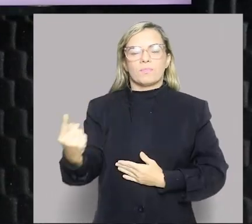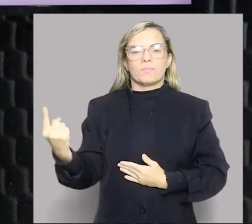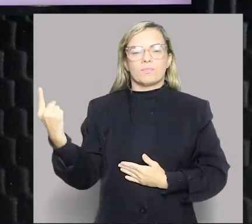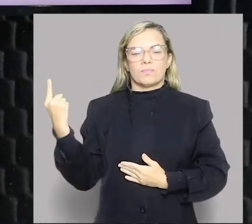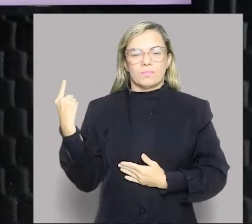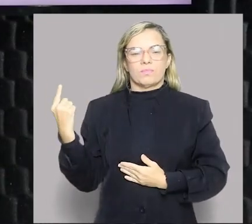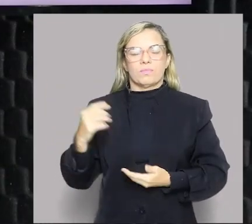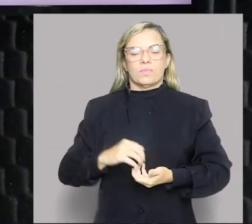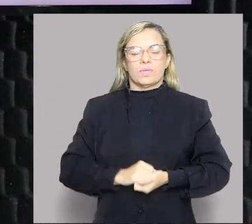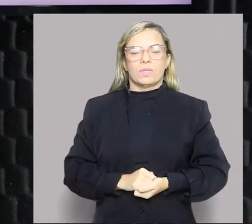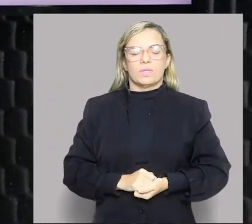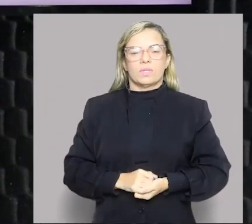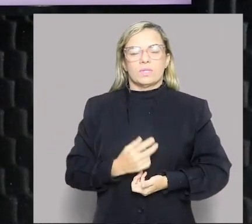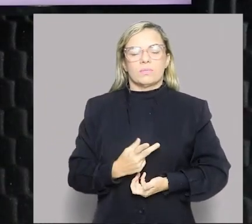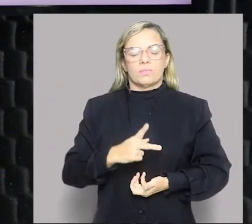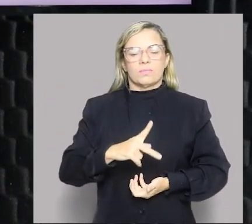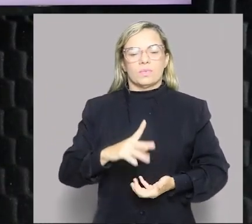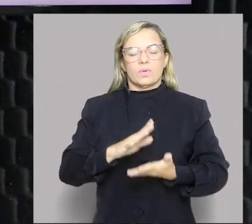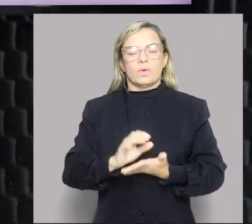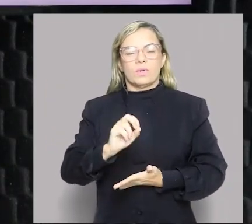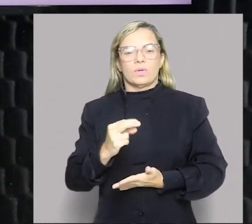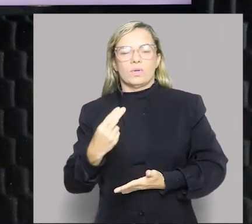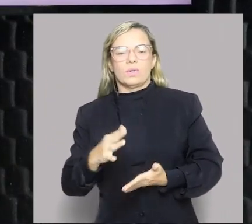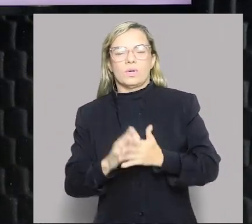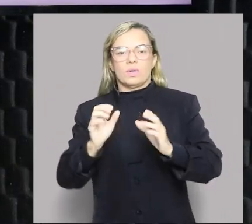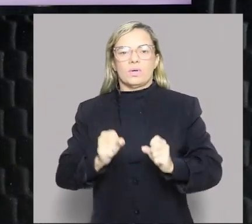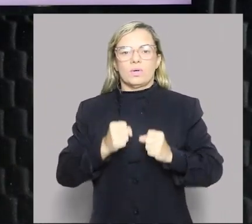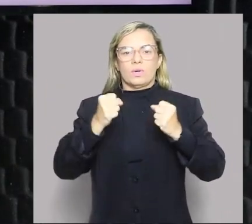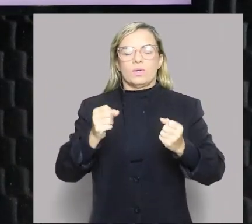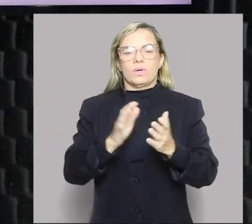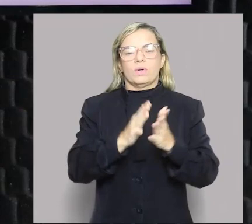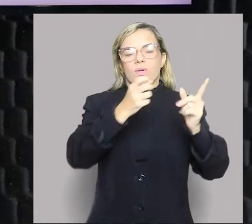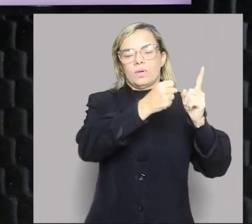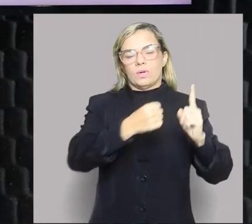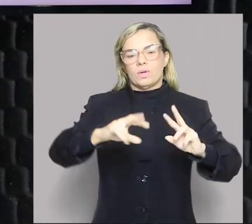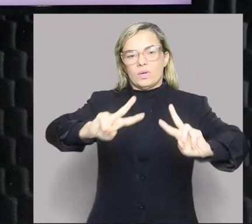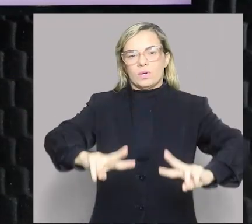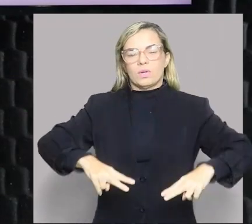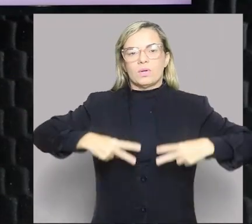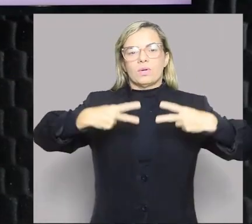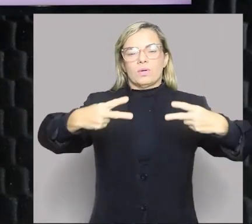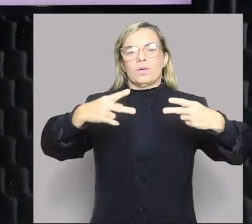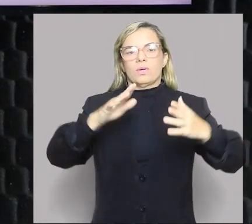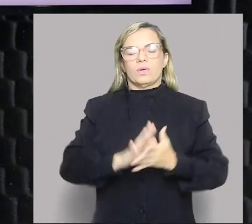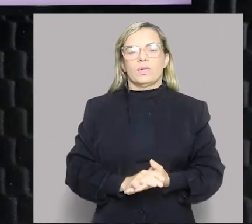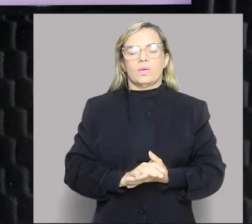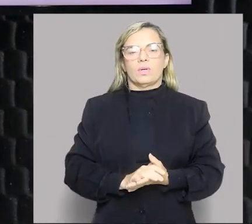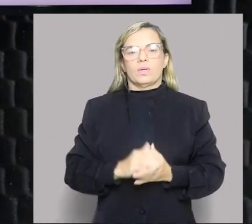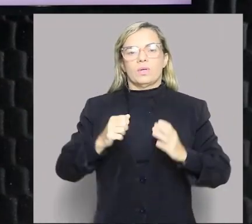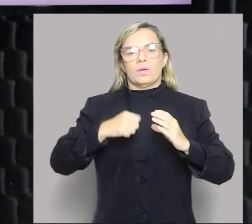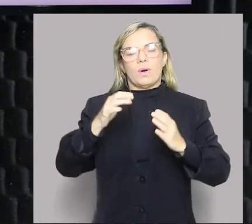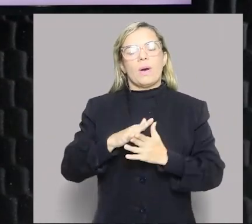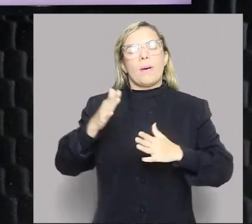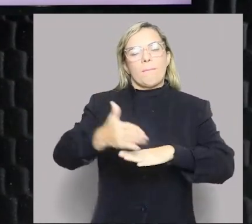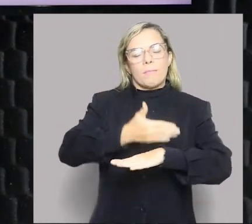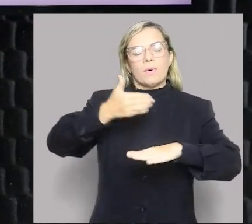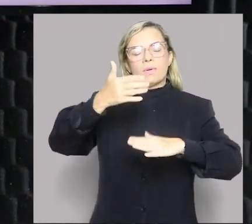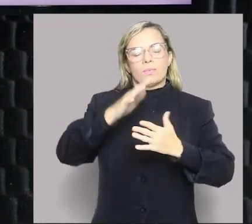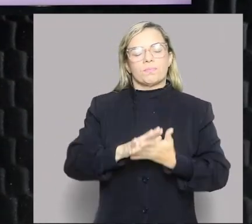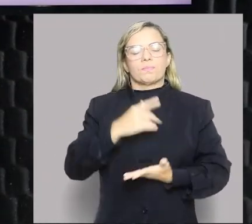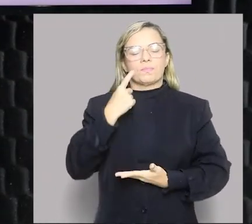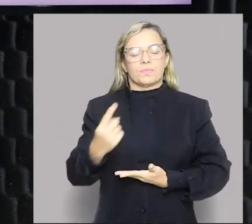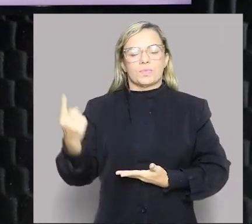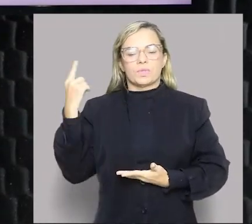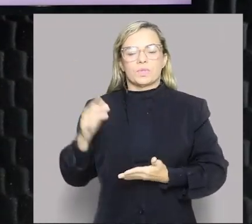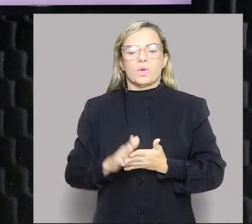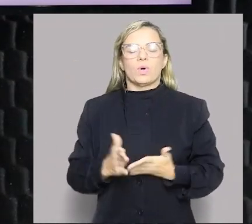aí na sua tela, ou então você pode ver na descrição do link, tá? O link na descrição do vídeo, melhor dizendo. E hoje nós